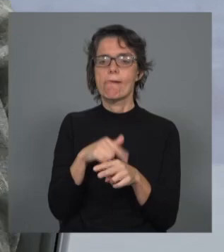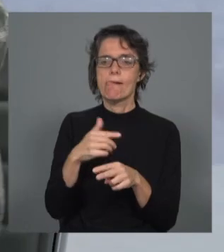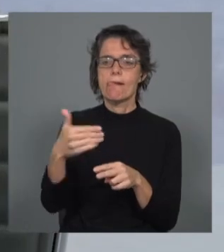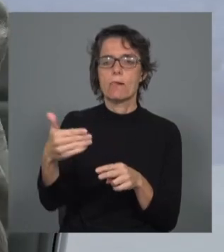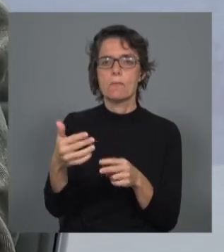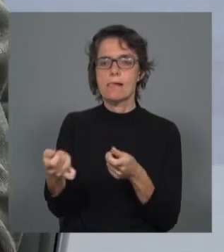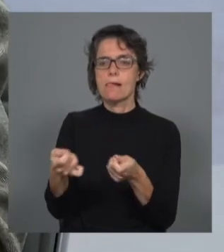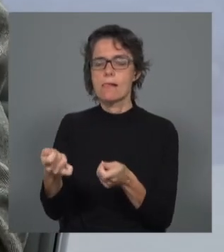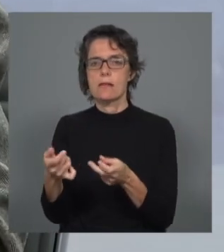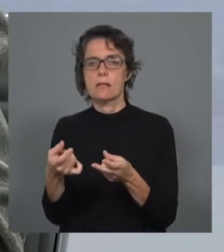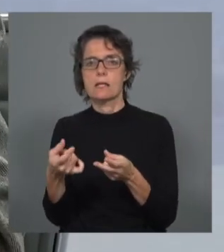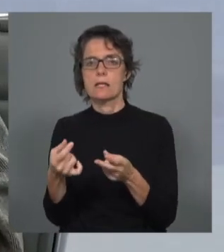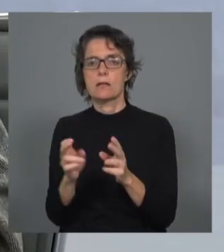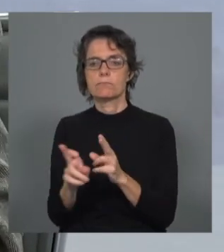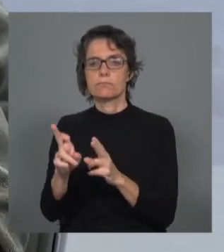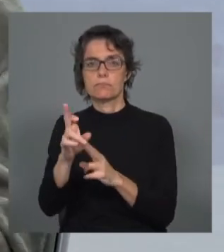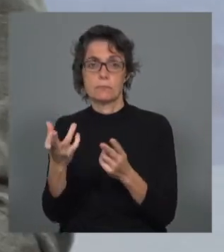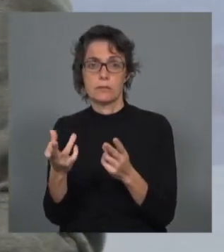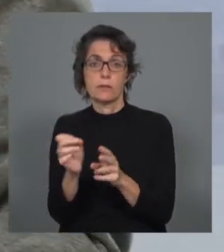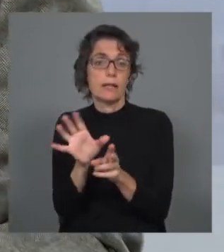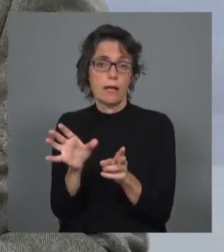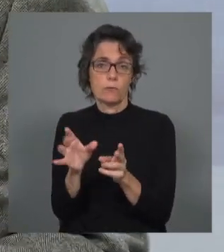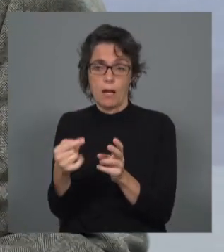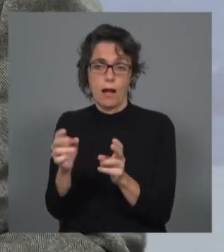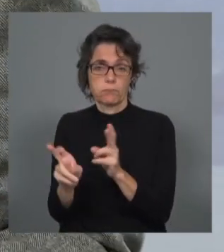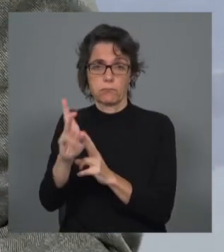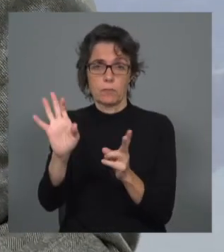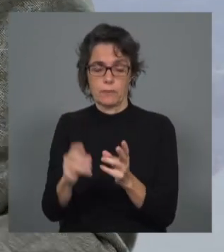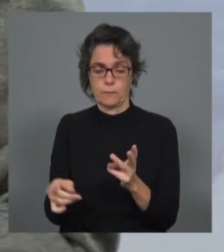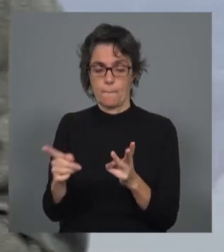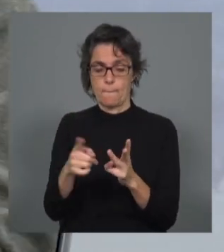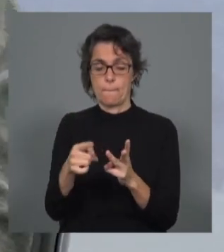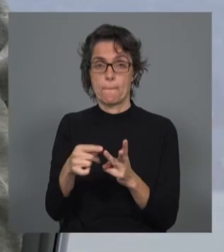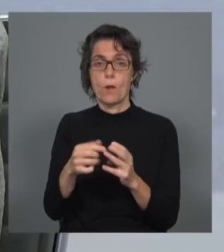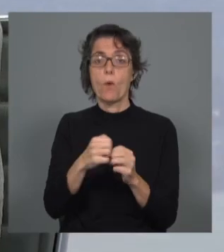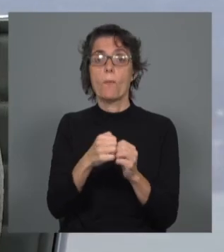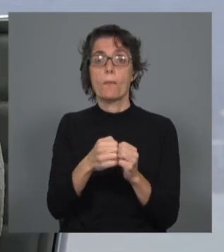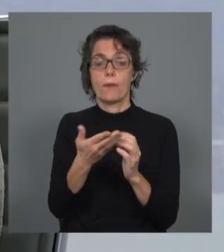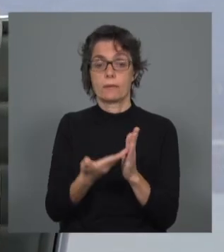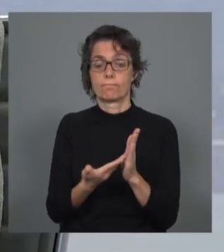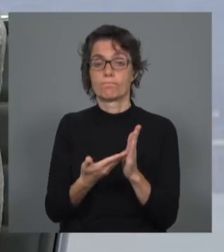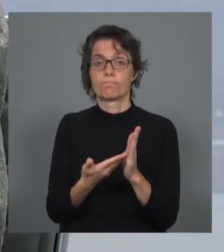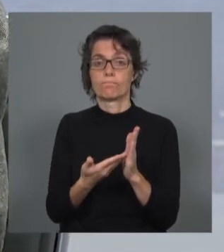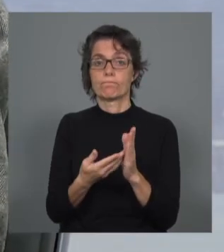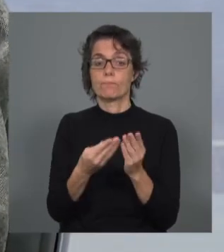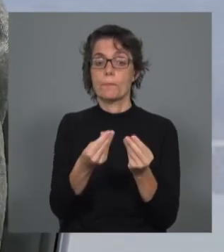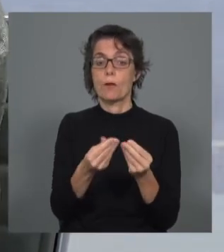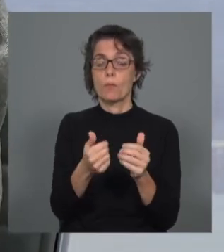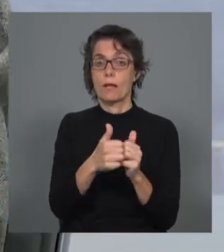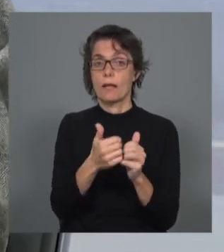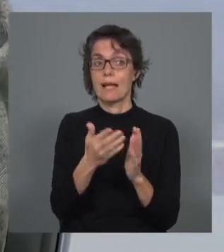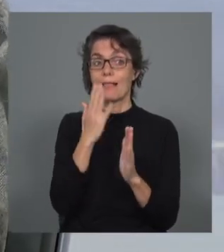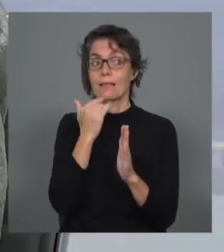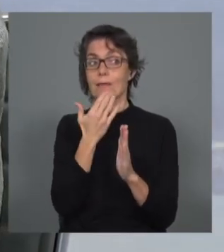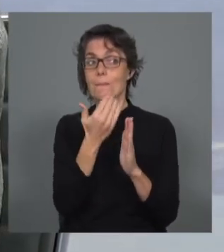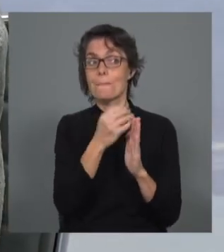que fatalmente vão ter que existir. Em relação ao papel, tentar encontrar com o Governo, porque